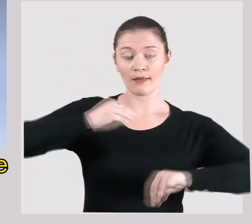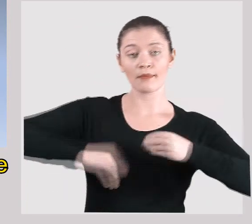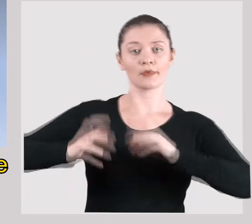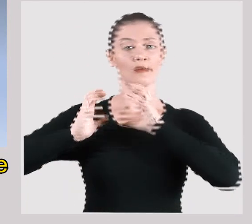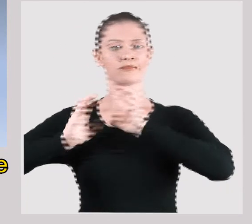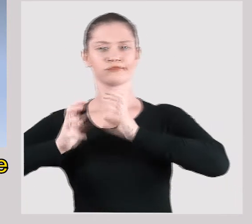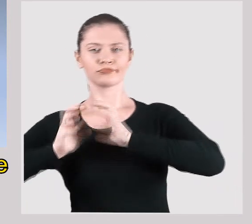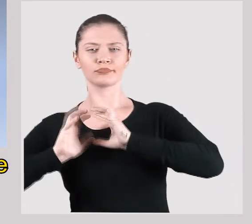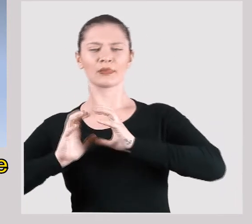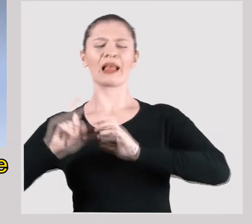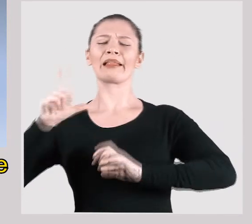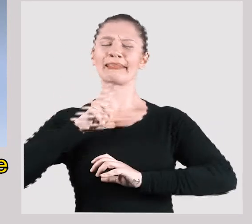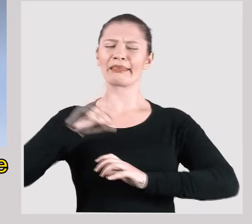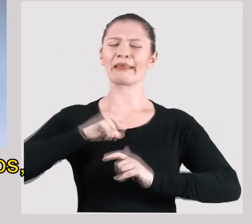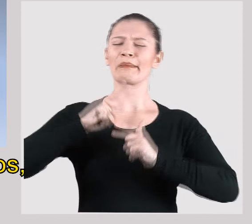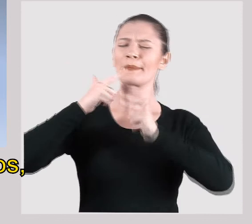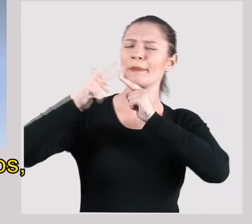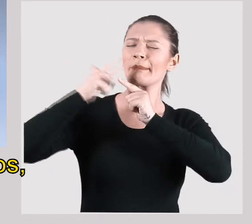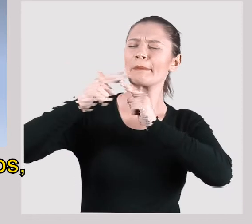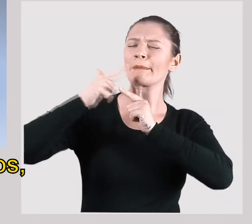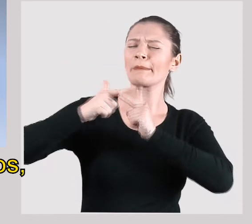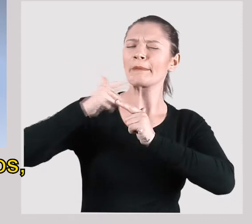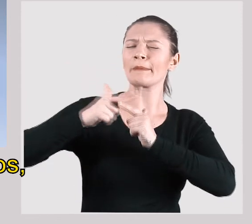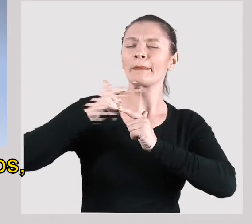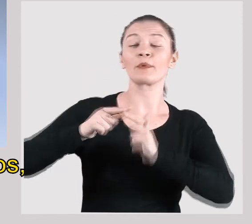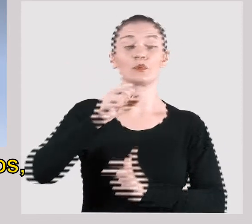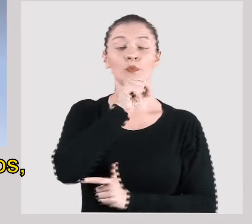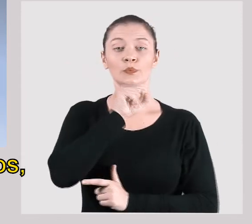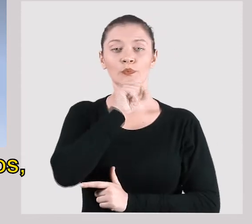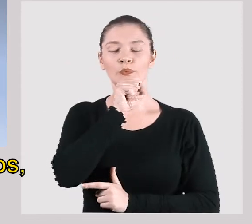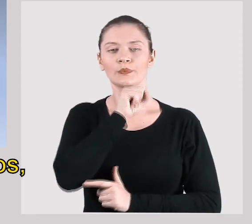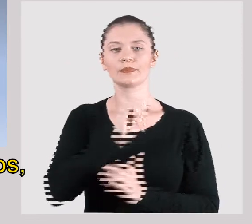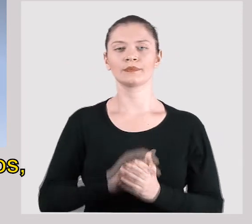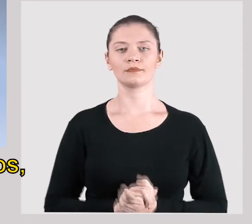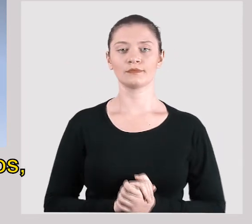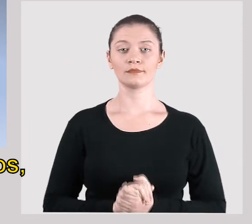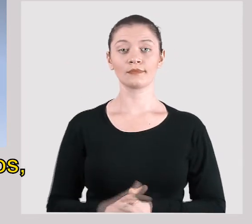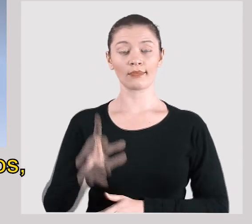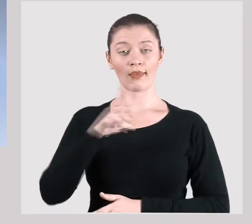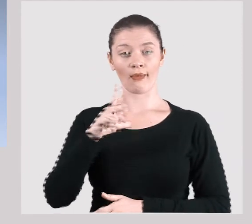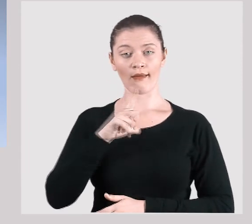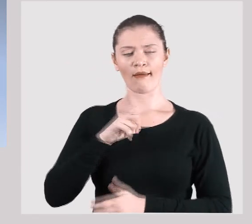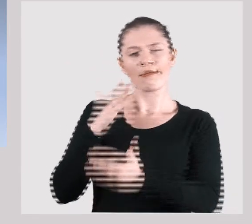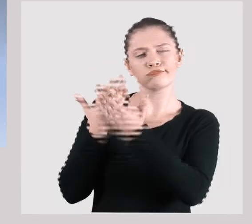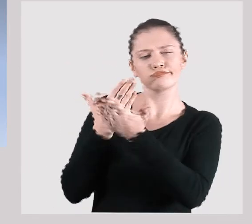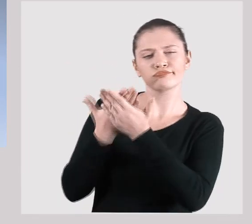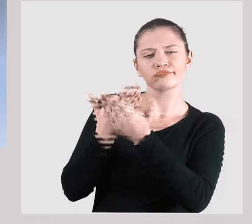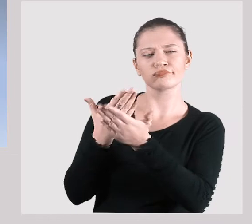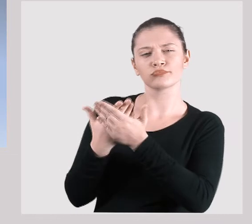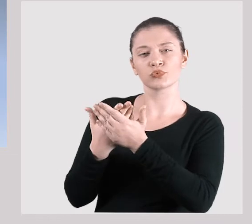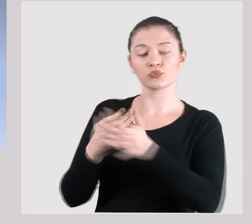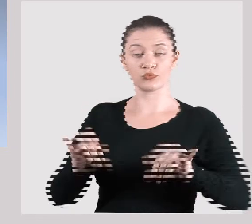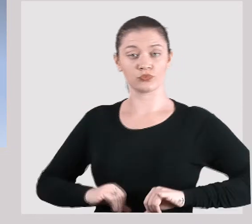série de coisas de envelhecimento. Né. Aqui falam que estudo de gêmeos com disforia de gênero, a